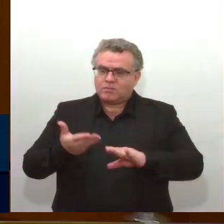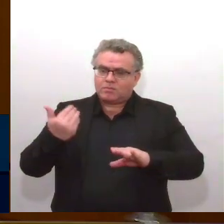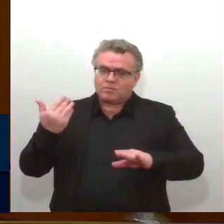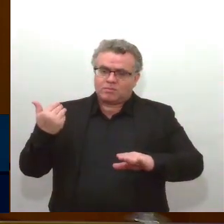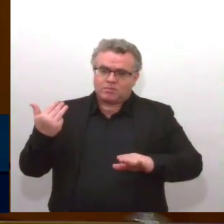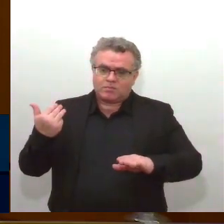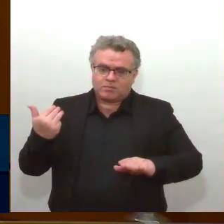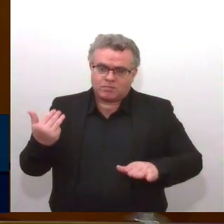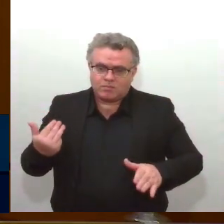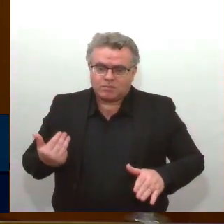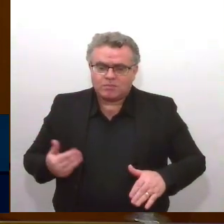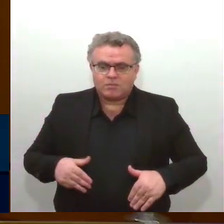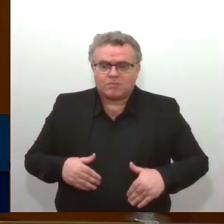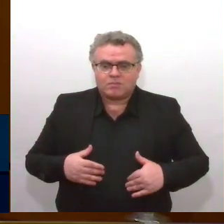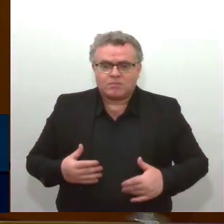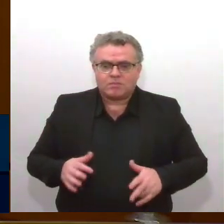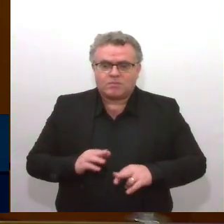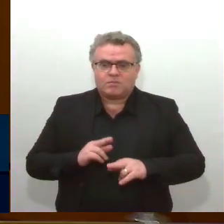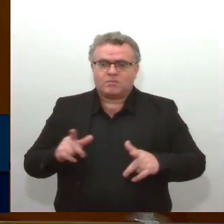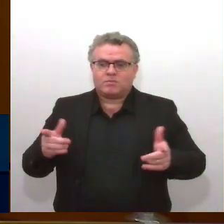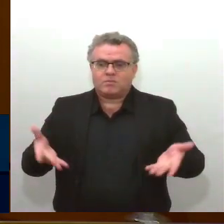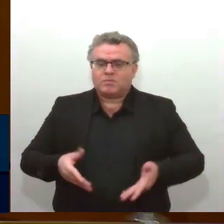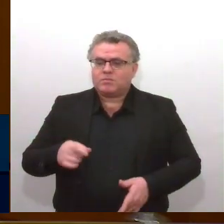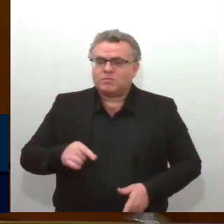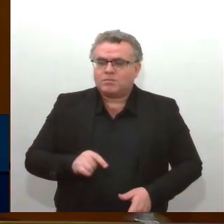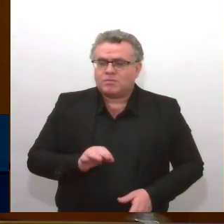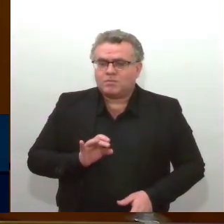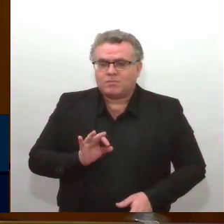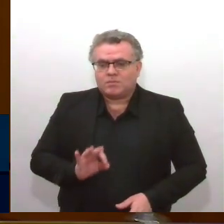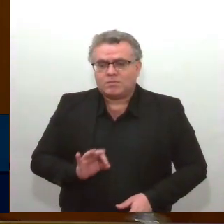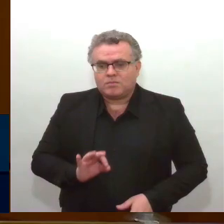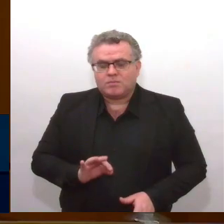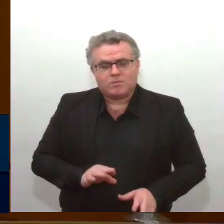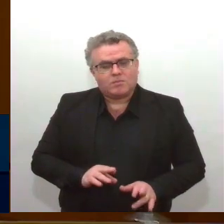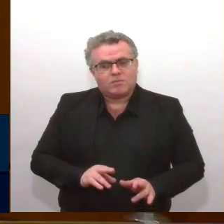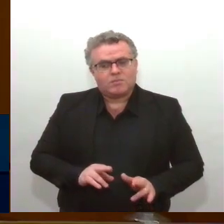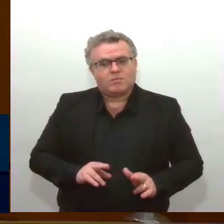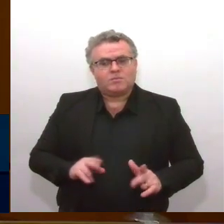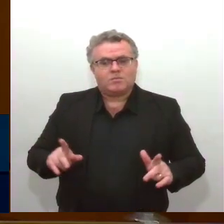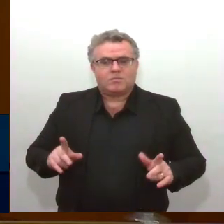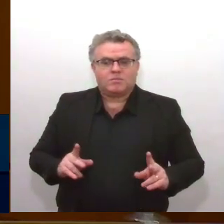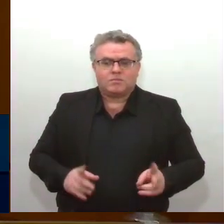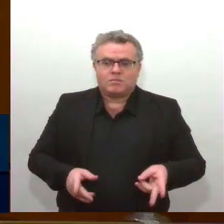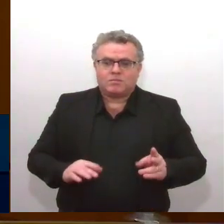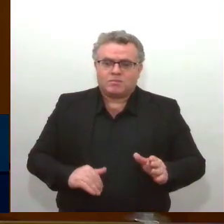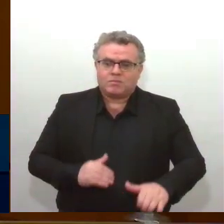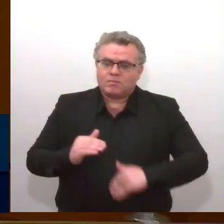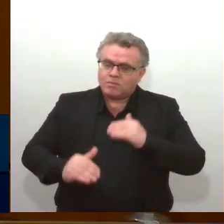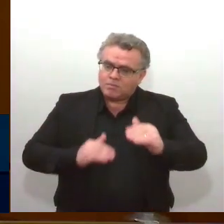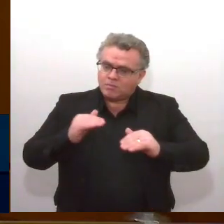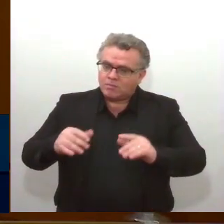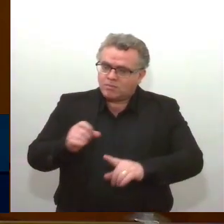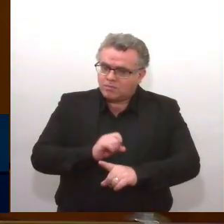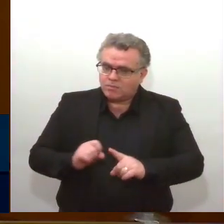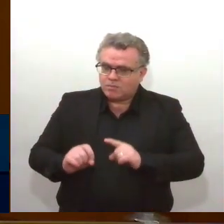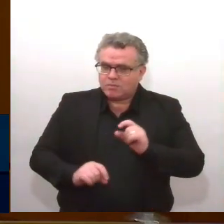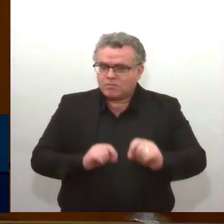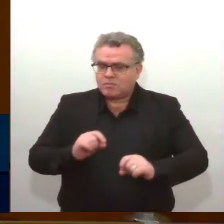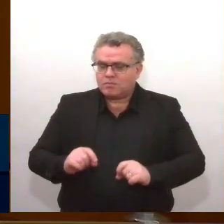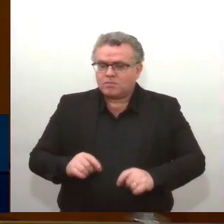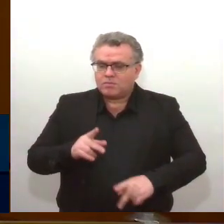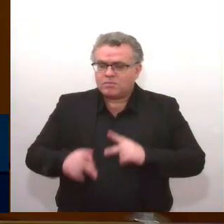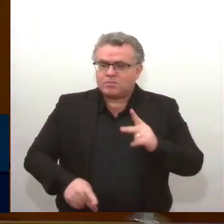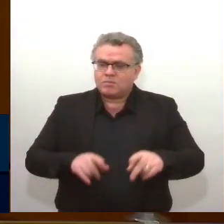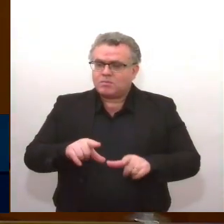hoje já tá bem diferente né evolução a sociedade escolhendo os seus candidatos da forma que entende